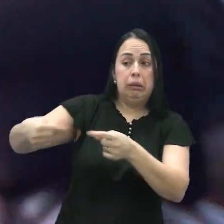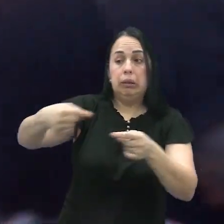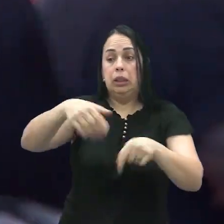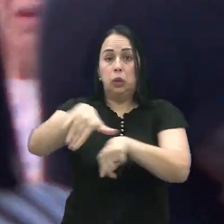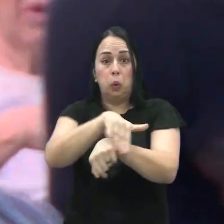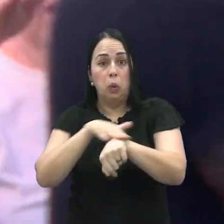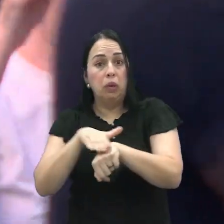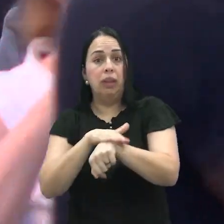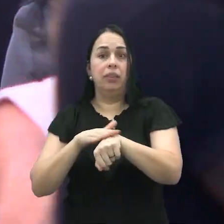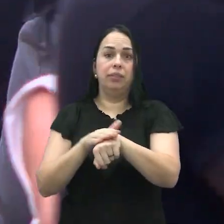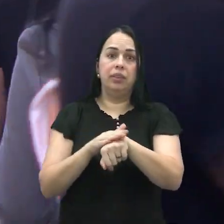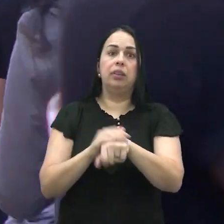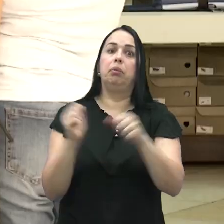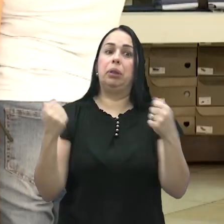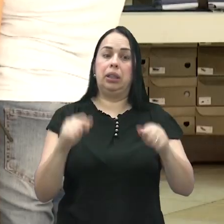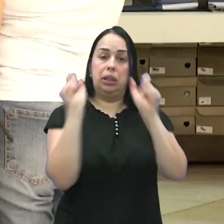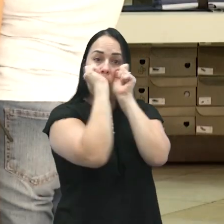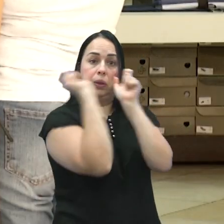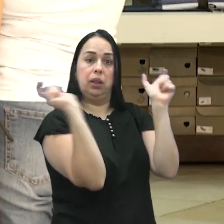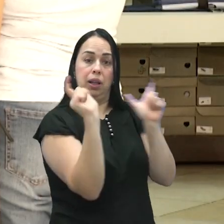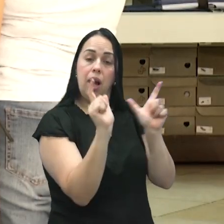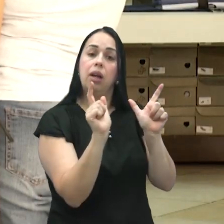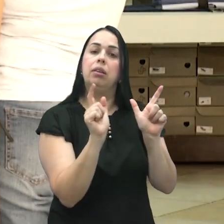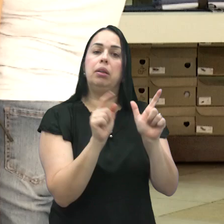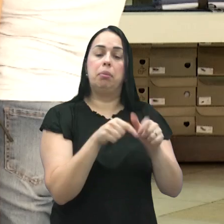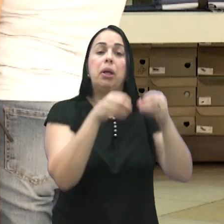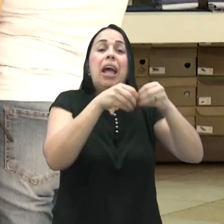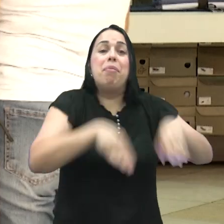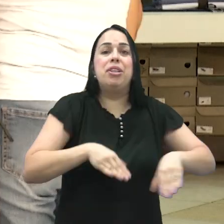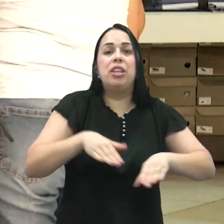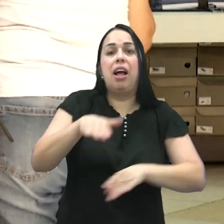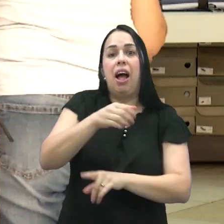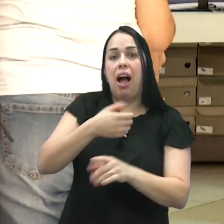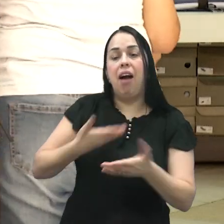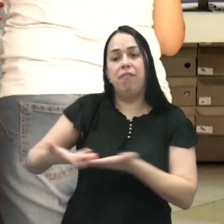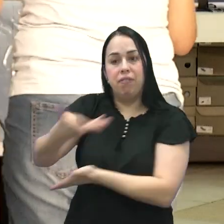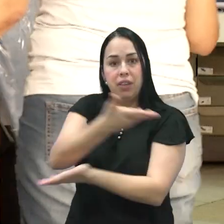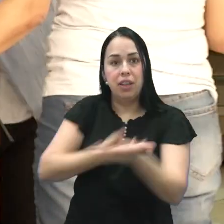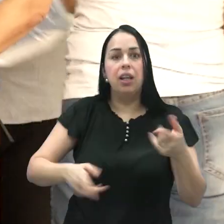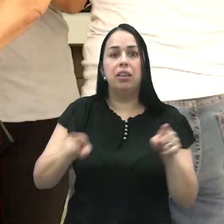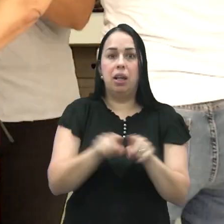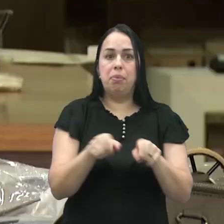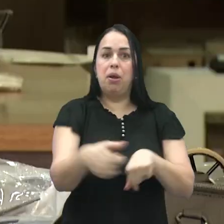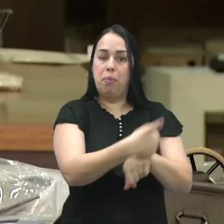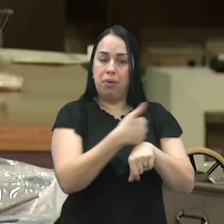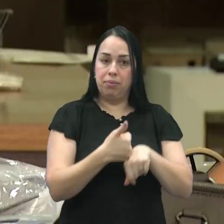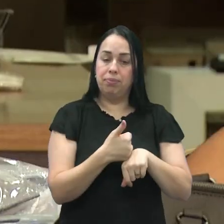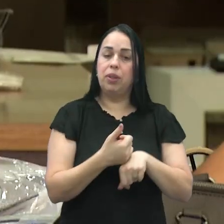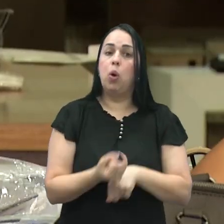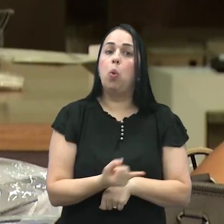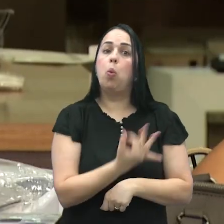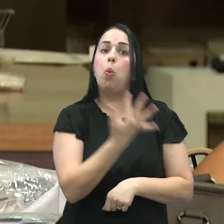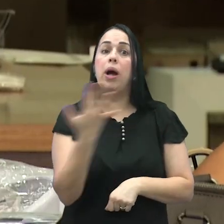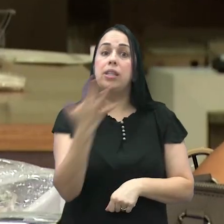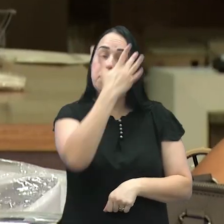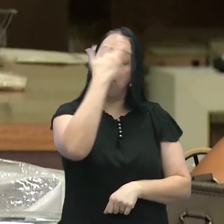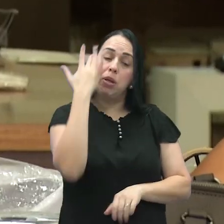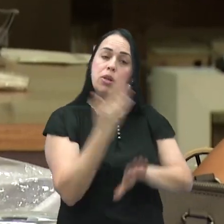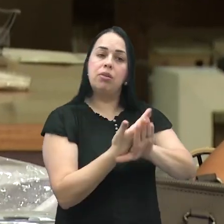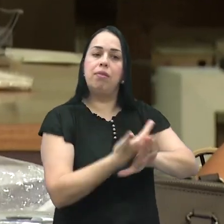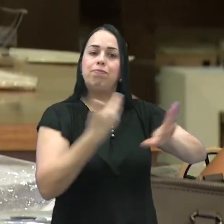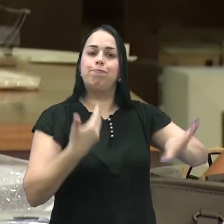e provocado alertas. Isso reflete não só na vida social, mas na profissional também. Aumentou o número de